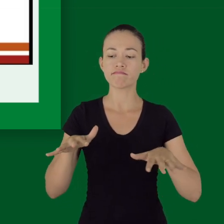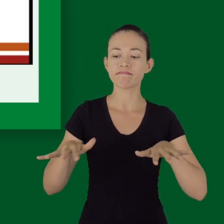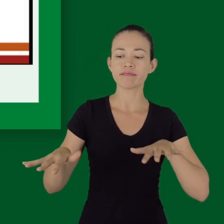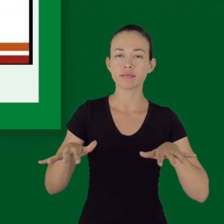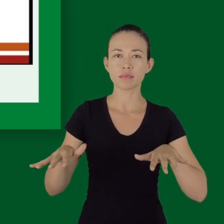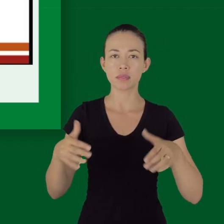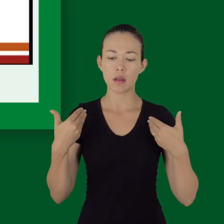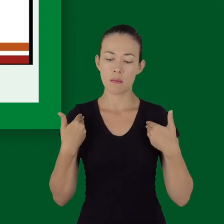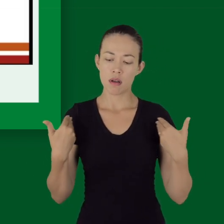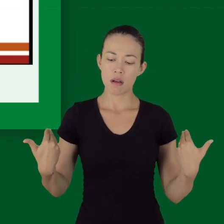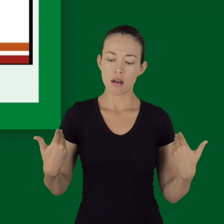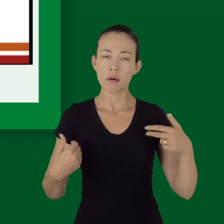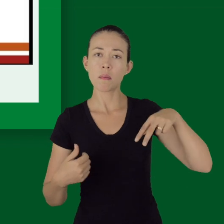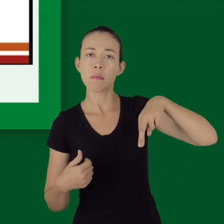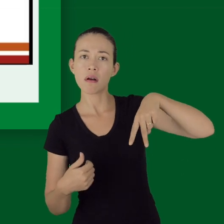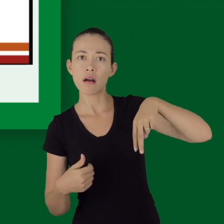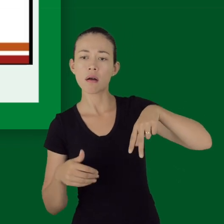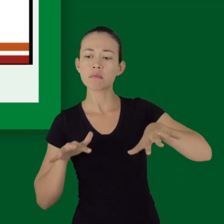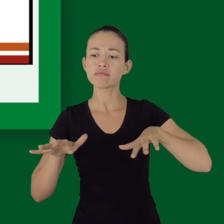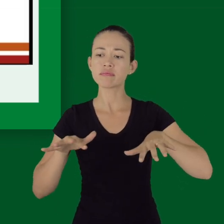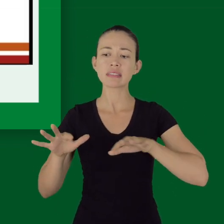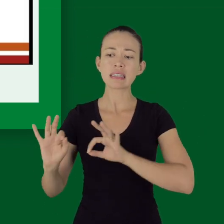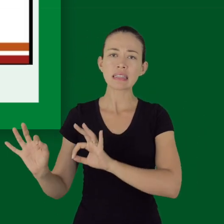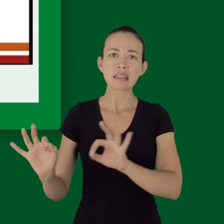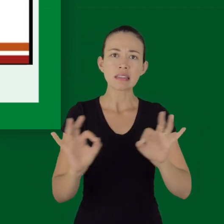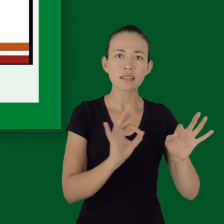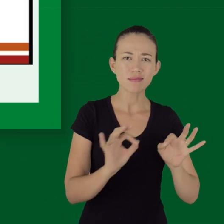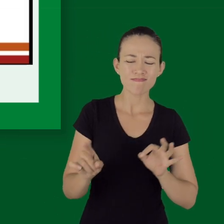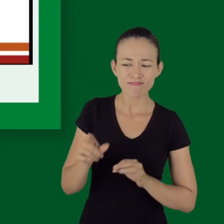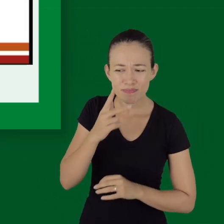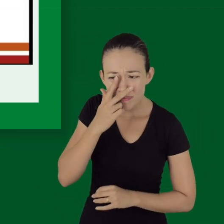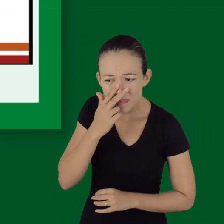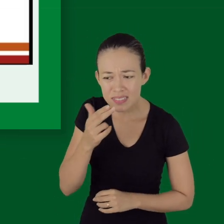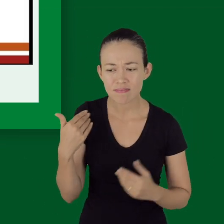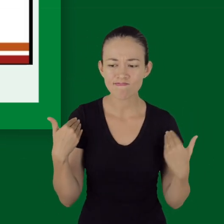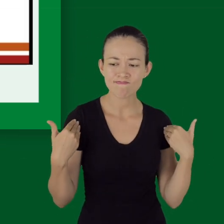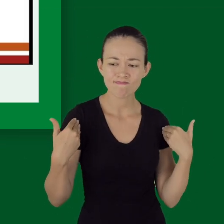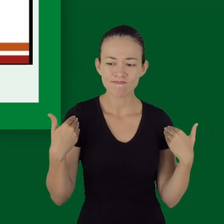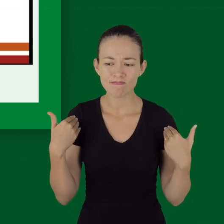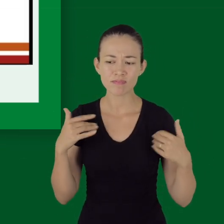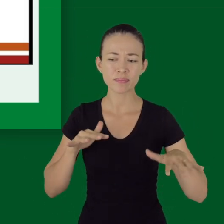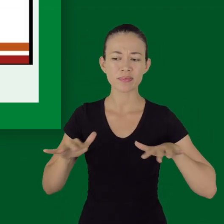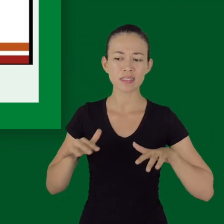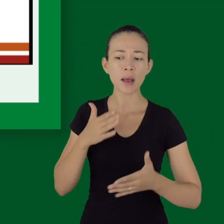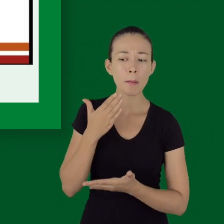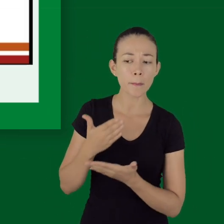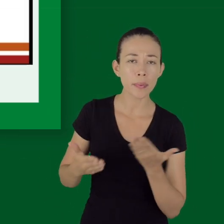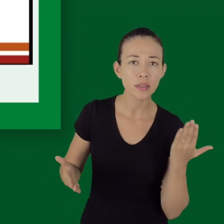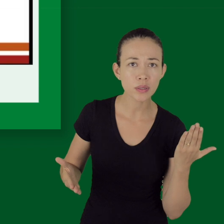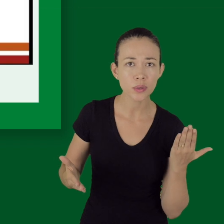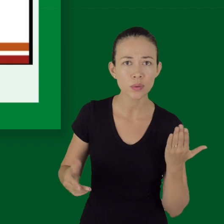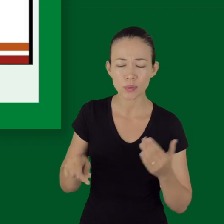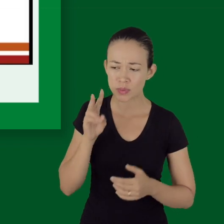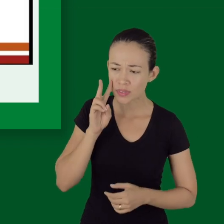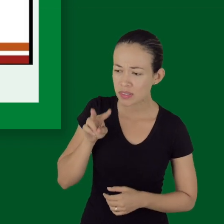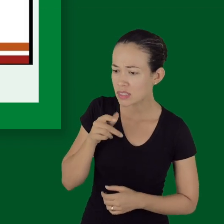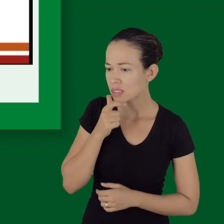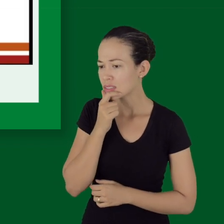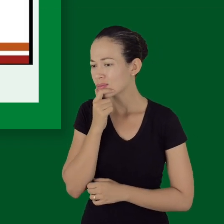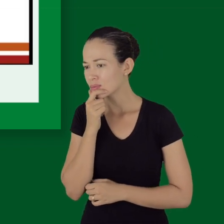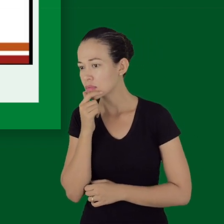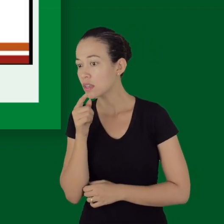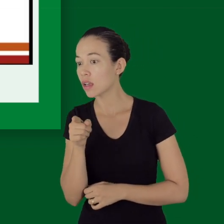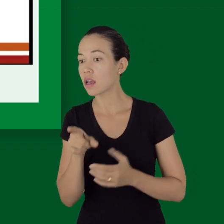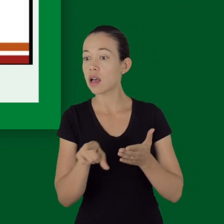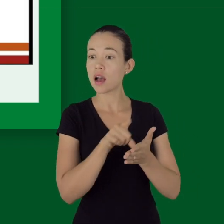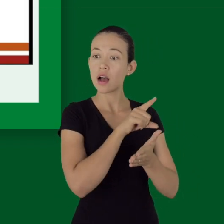né? Ele tem sinais de perda sensório-motora, e a cinemática sugere que o movimento